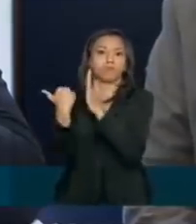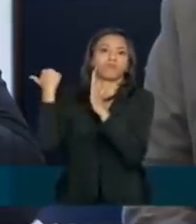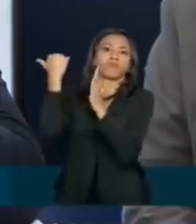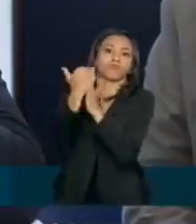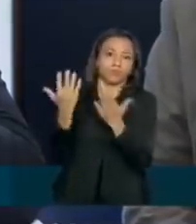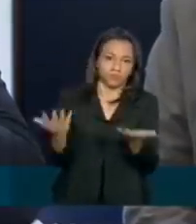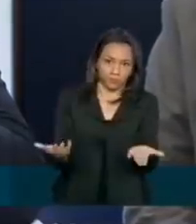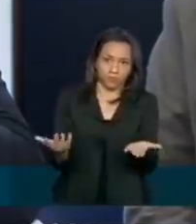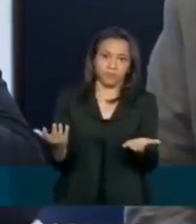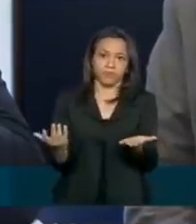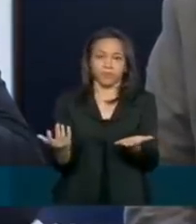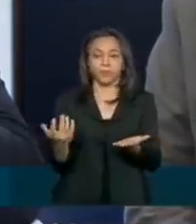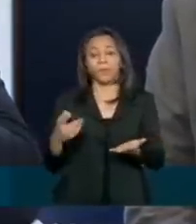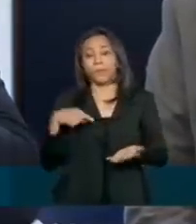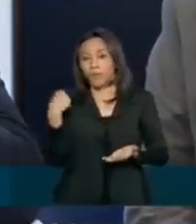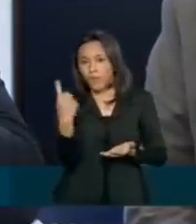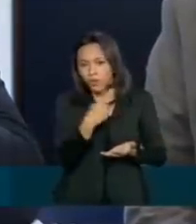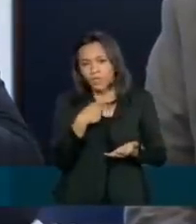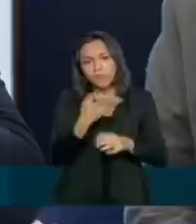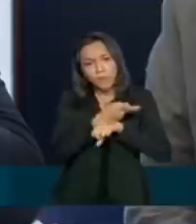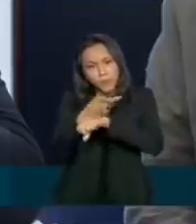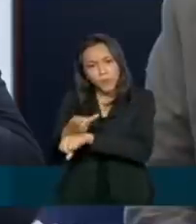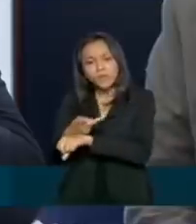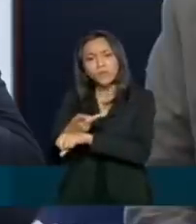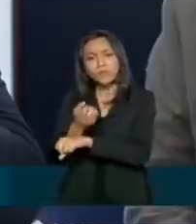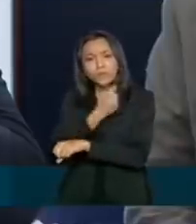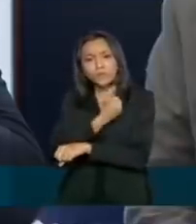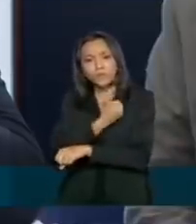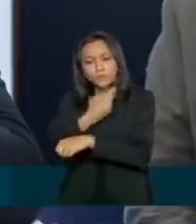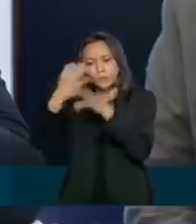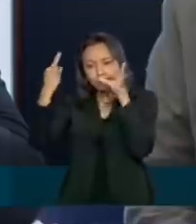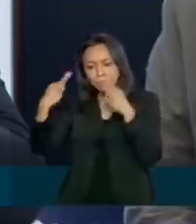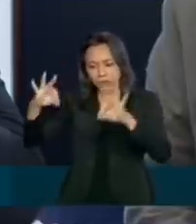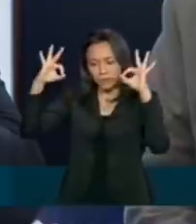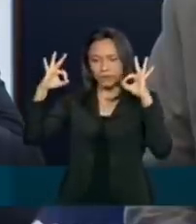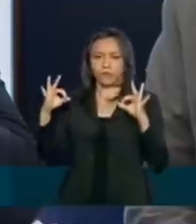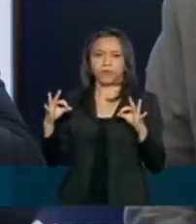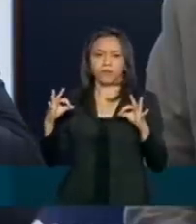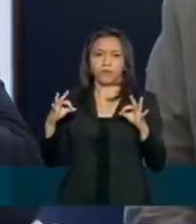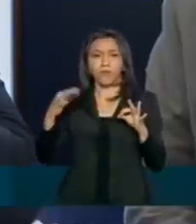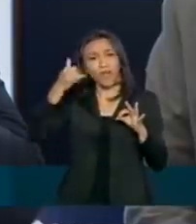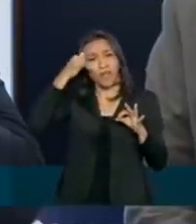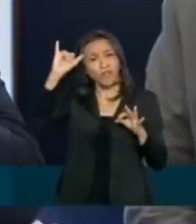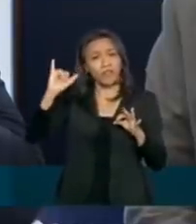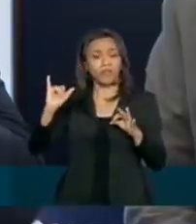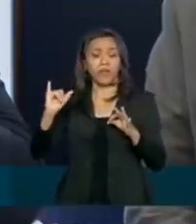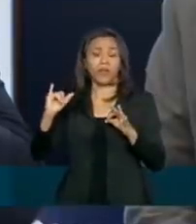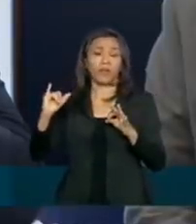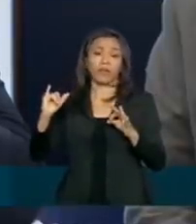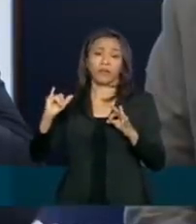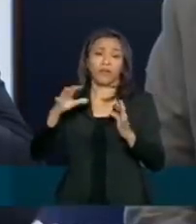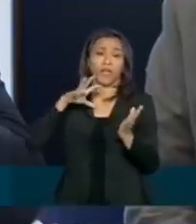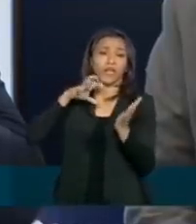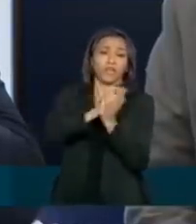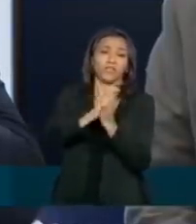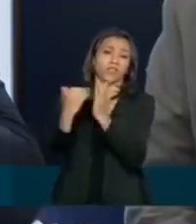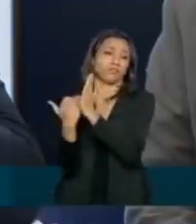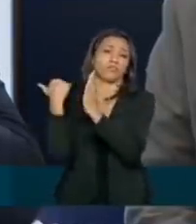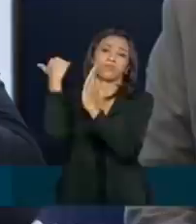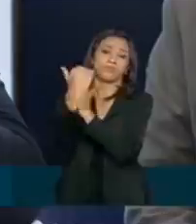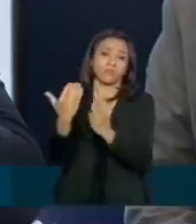estávamos buscando o número verdadeiro para evitar a subnotificação. Nós nunca falamos de